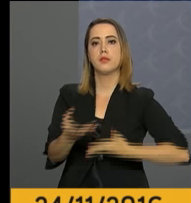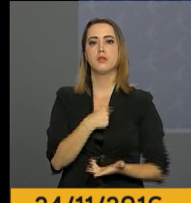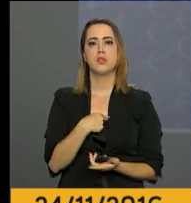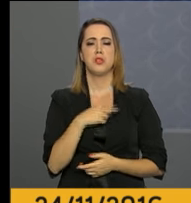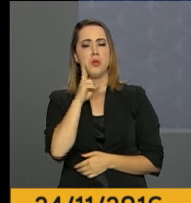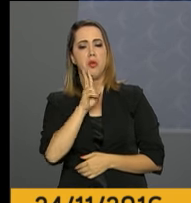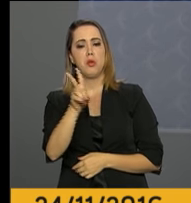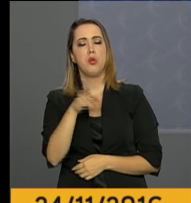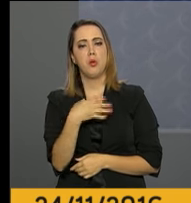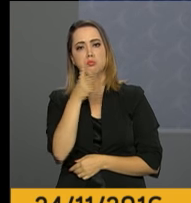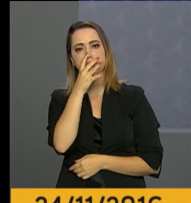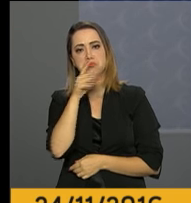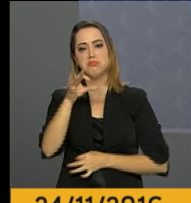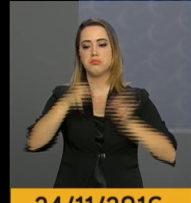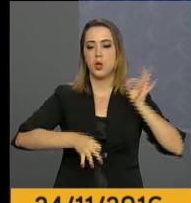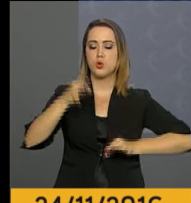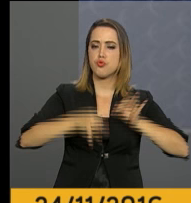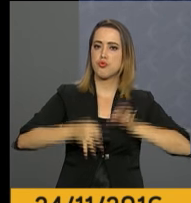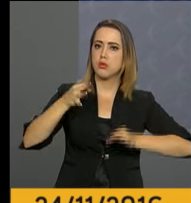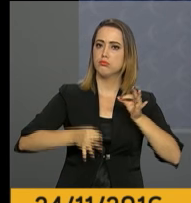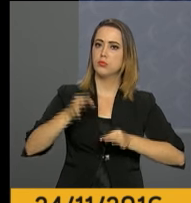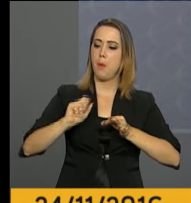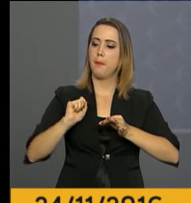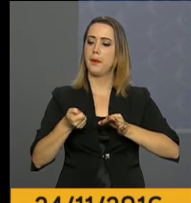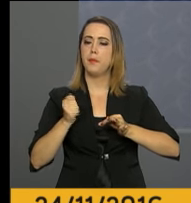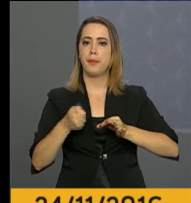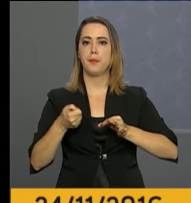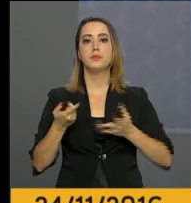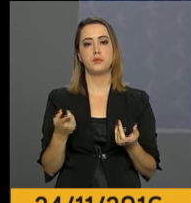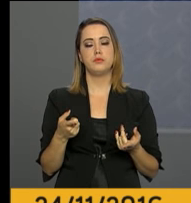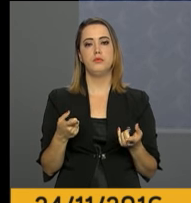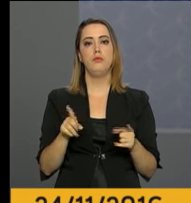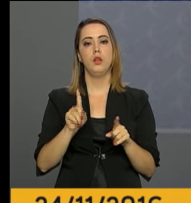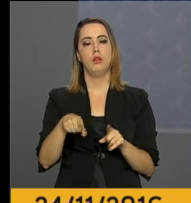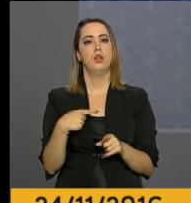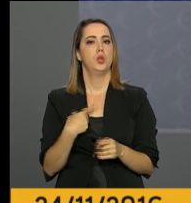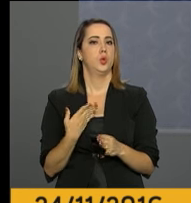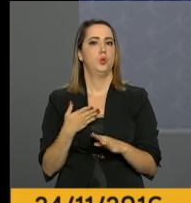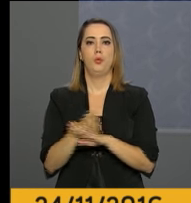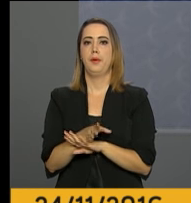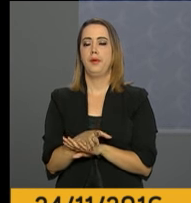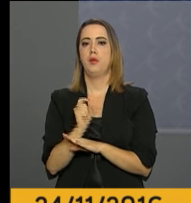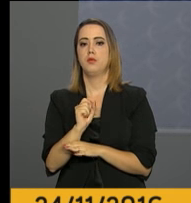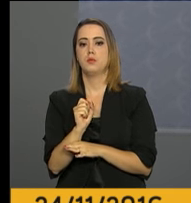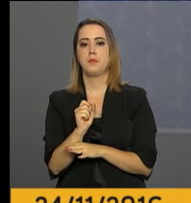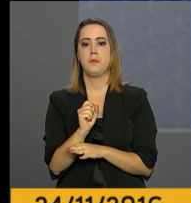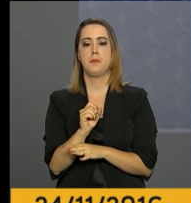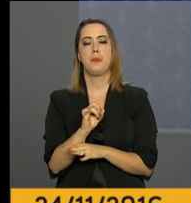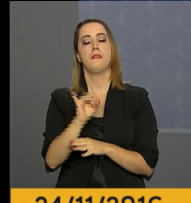aquela função essencial que é a função do magistrado em primeiro lugar não ser parte interessada ser